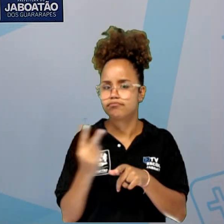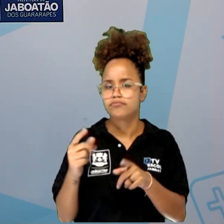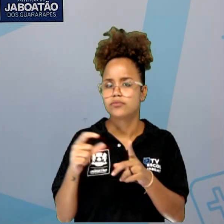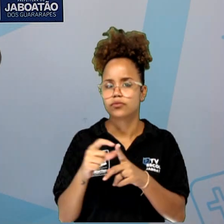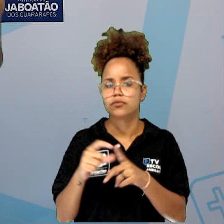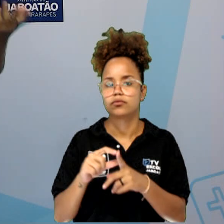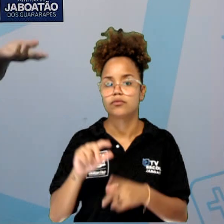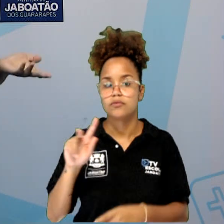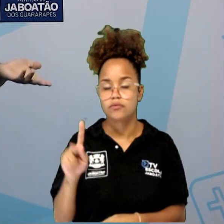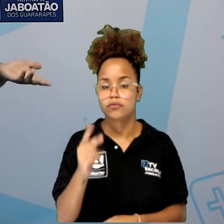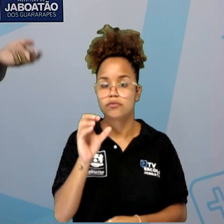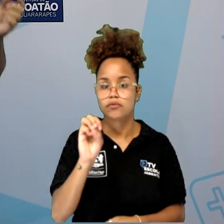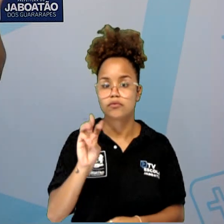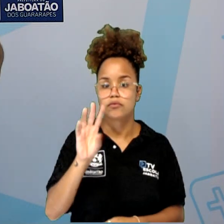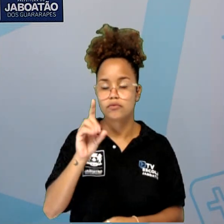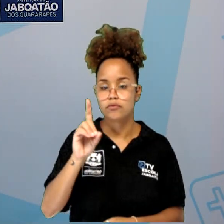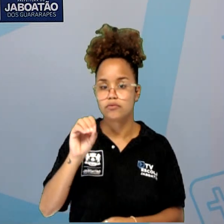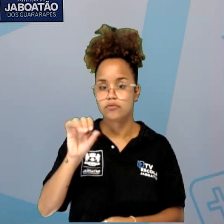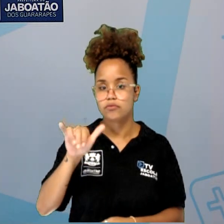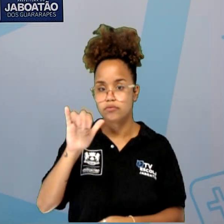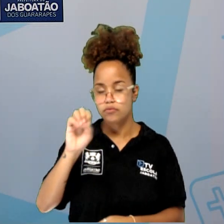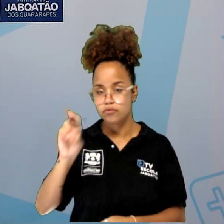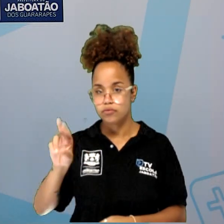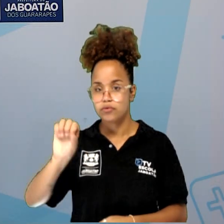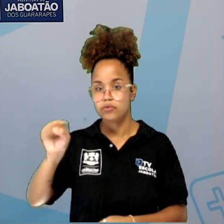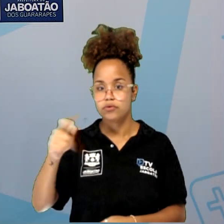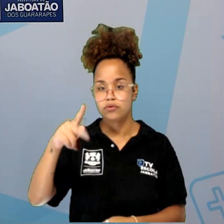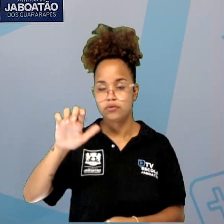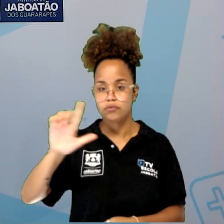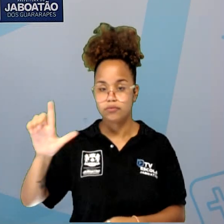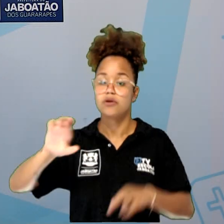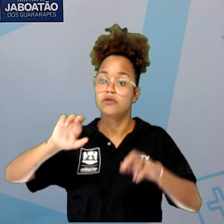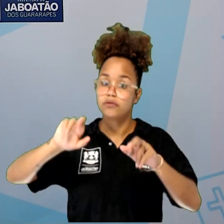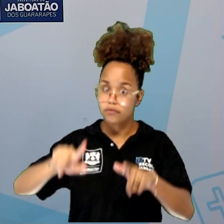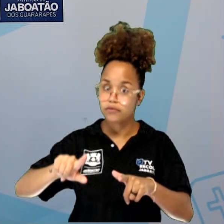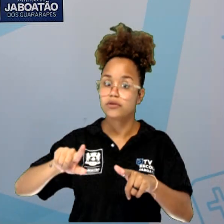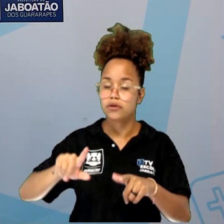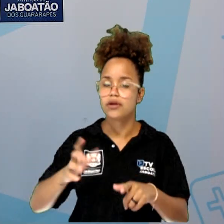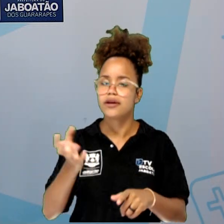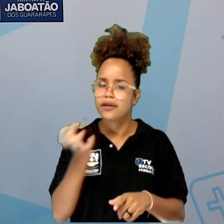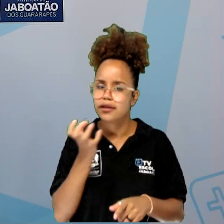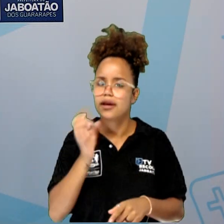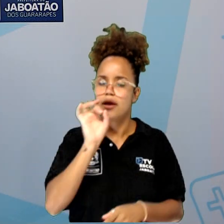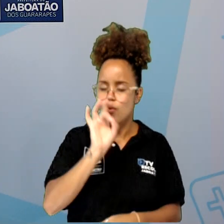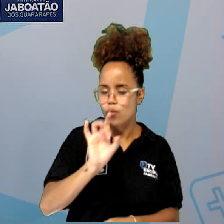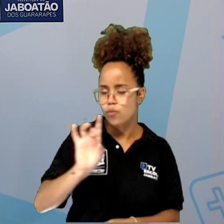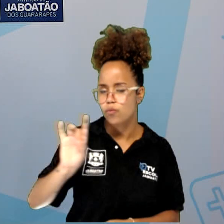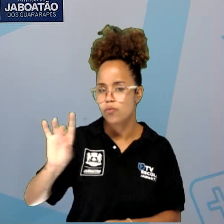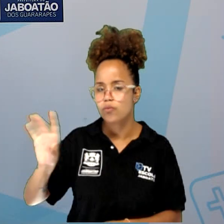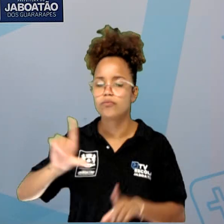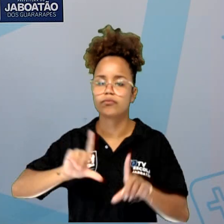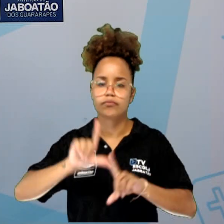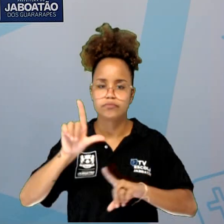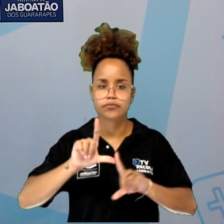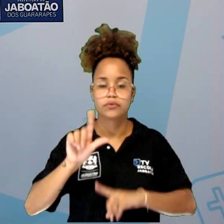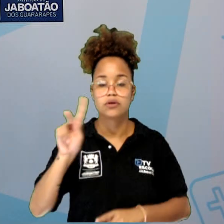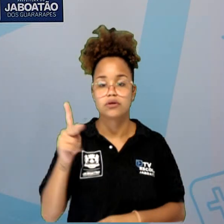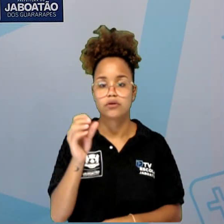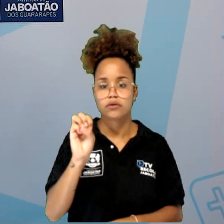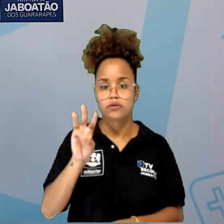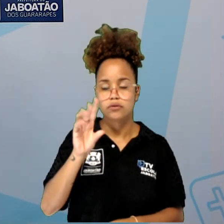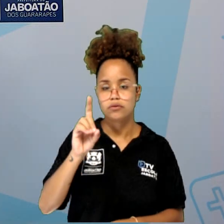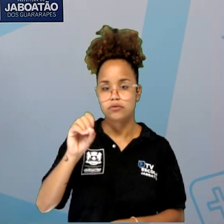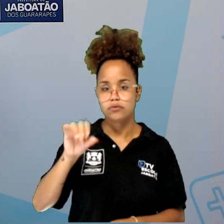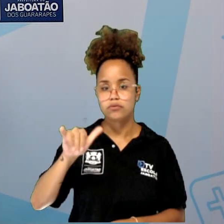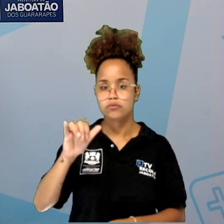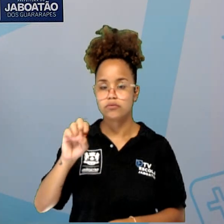do you spell, que é quando eu quero soletrar, né, letra por letra, e how do